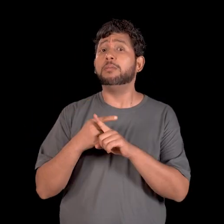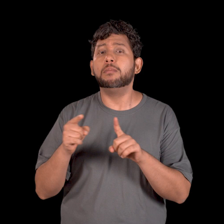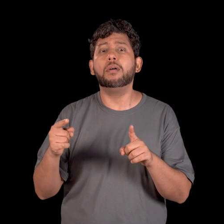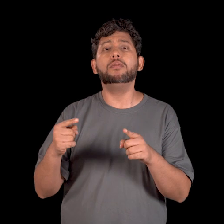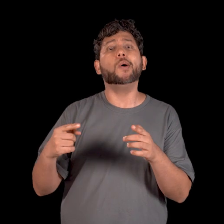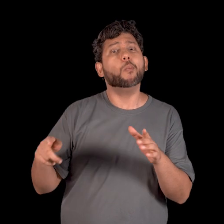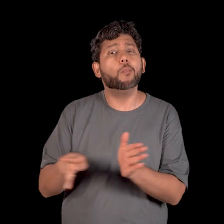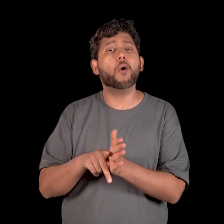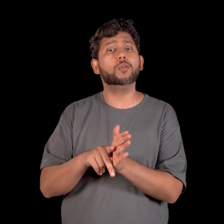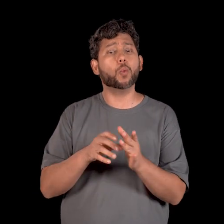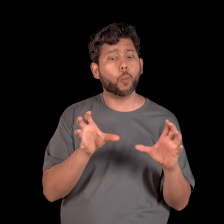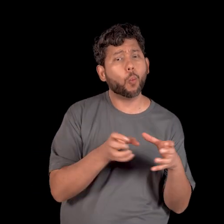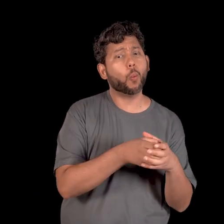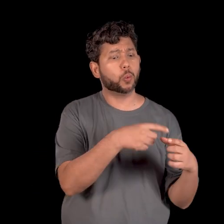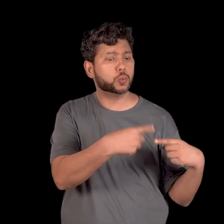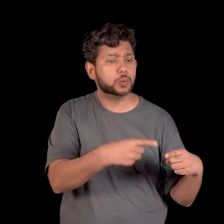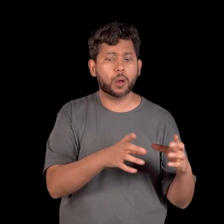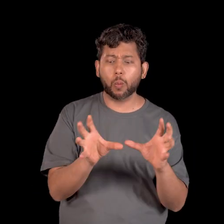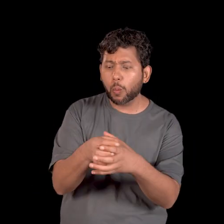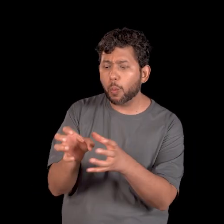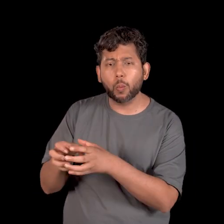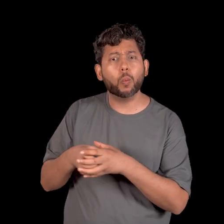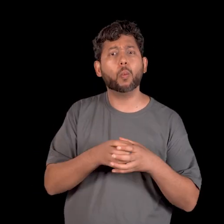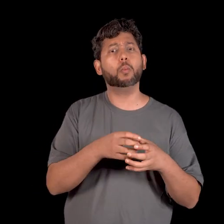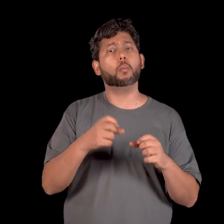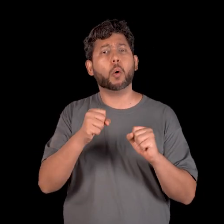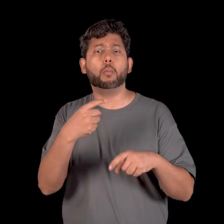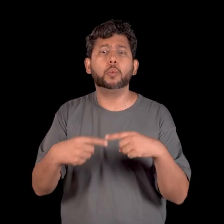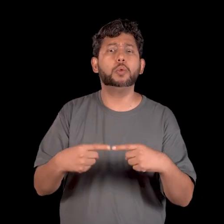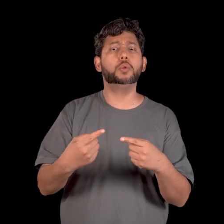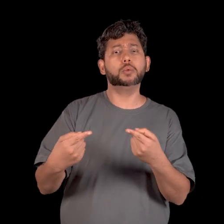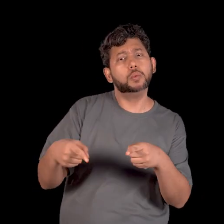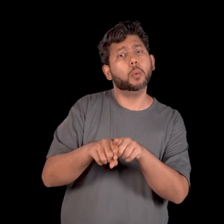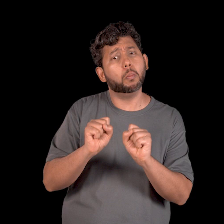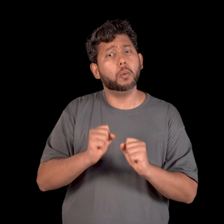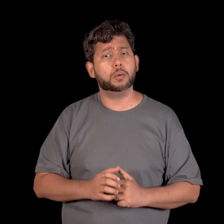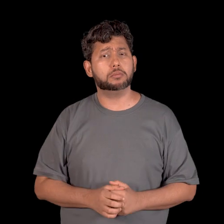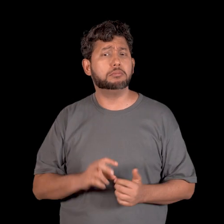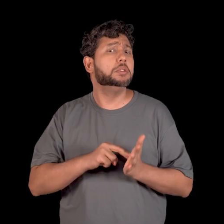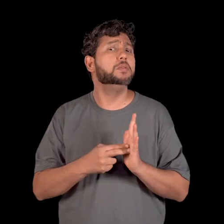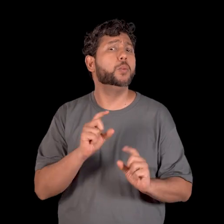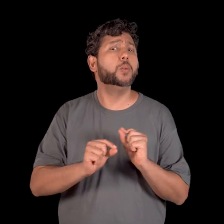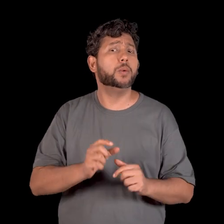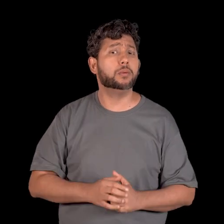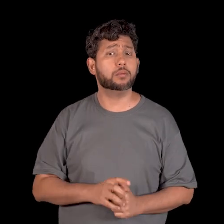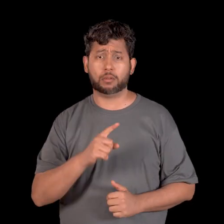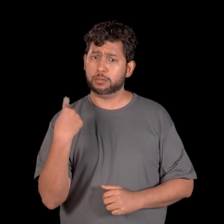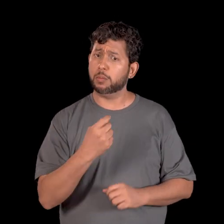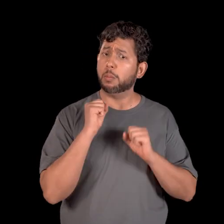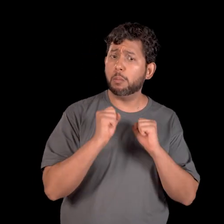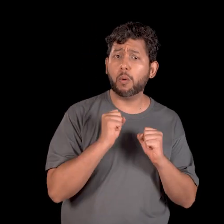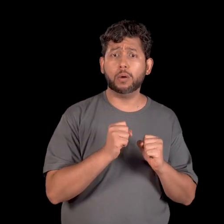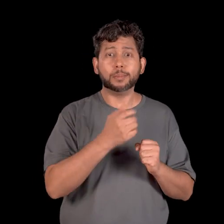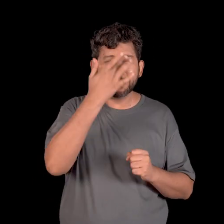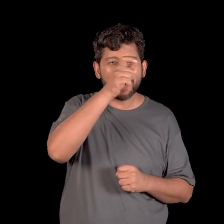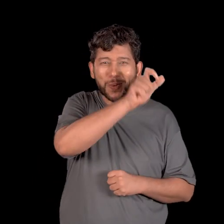exercidos sempre que possível são o de organização em partidos e associações políticos e o de manifestação política. O que isso